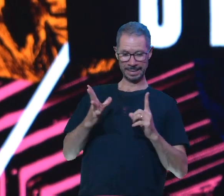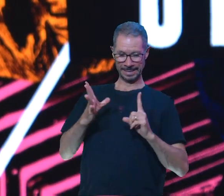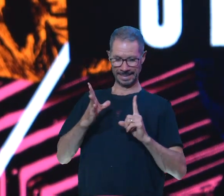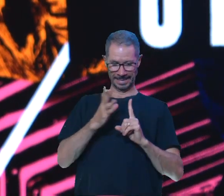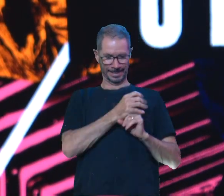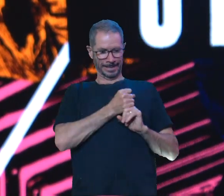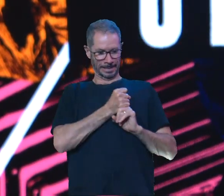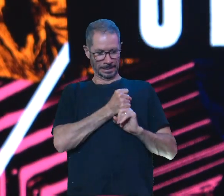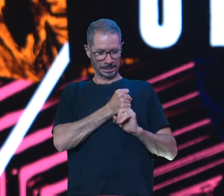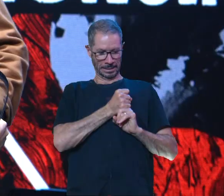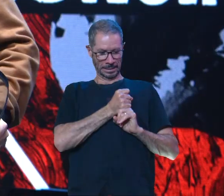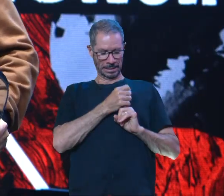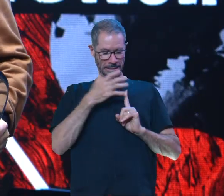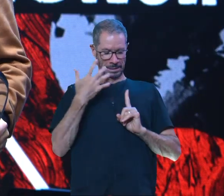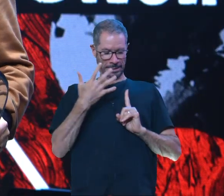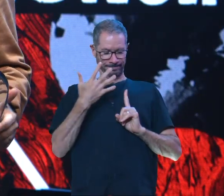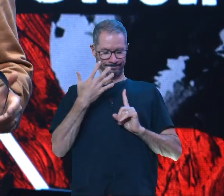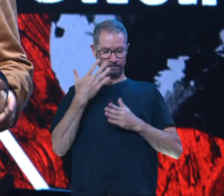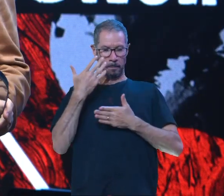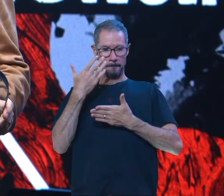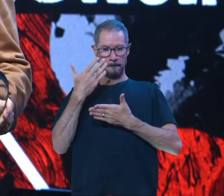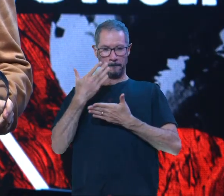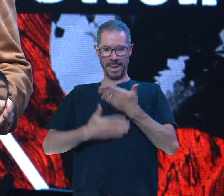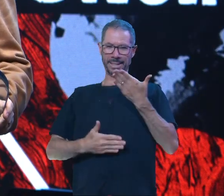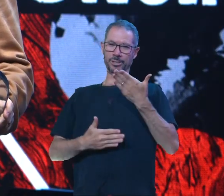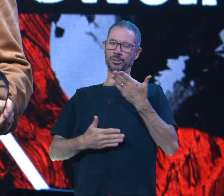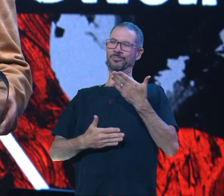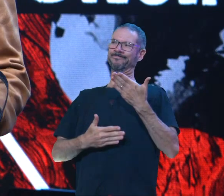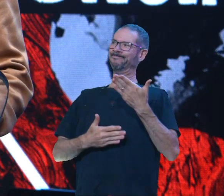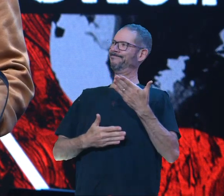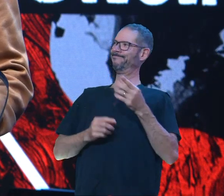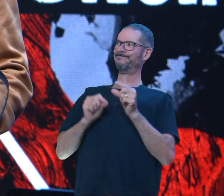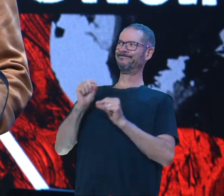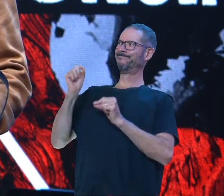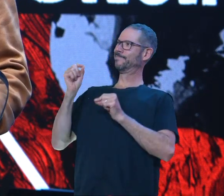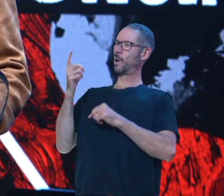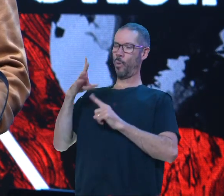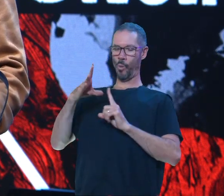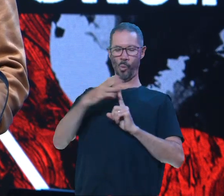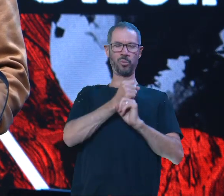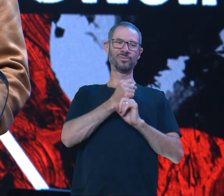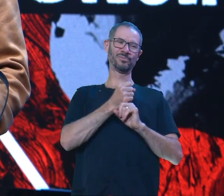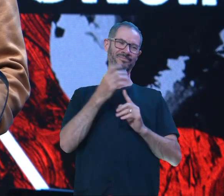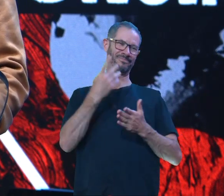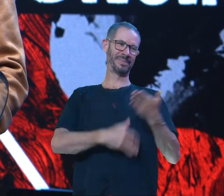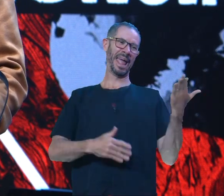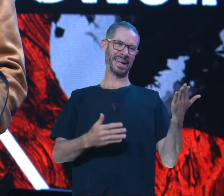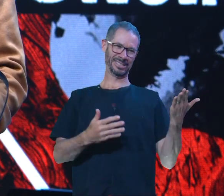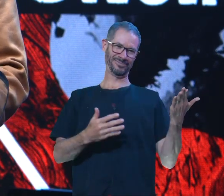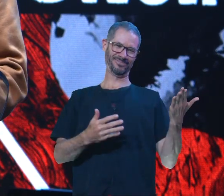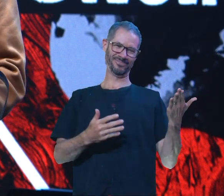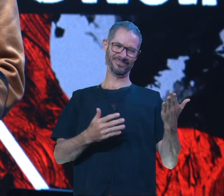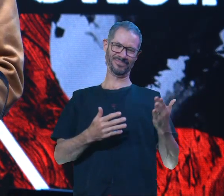coisa, desperdiçamos a nossa vida, tentamos manter aquilo que já conquistamos.